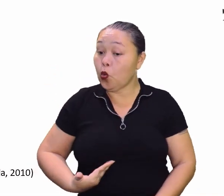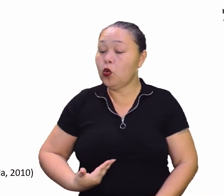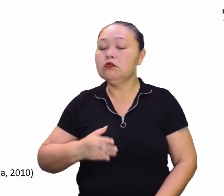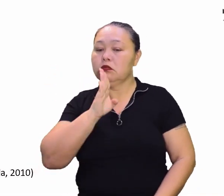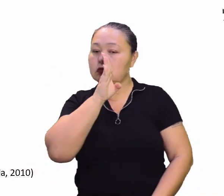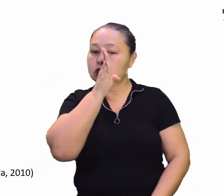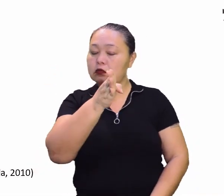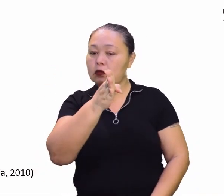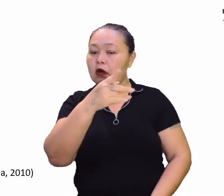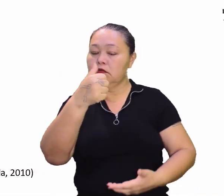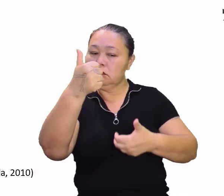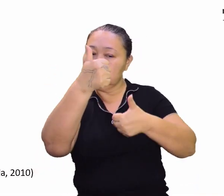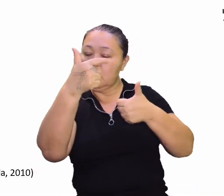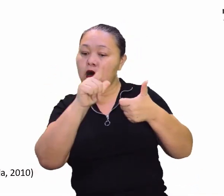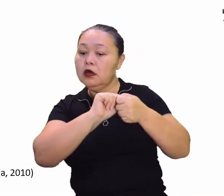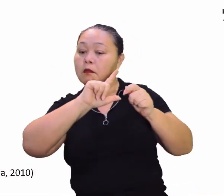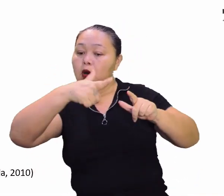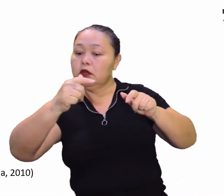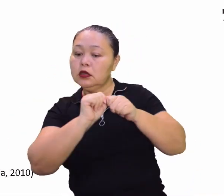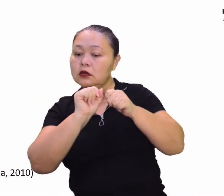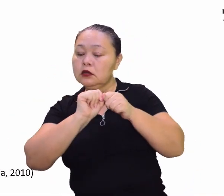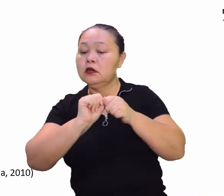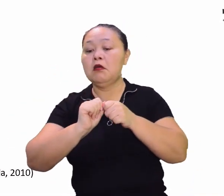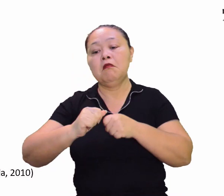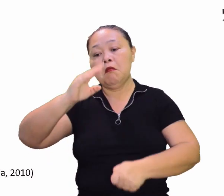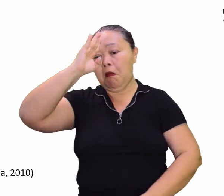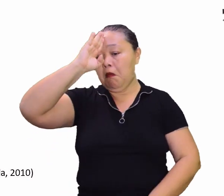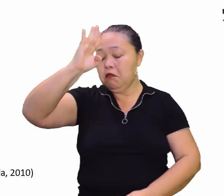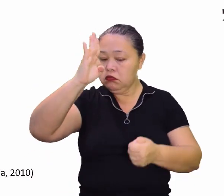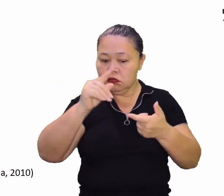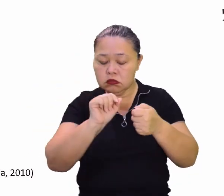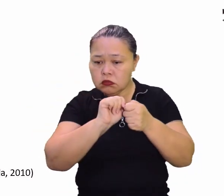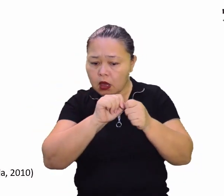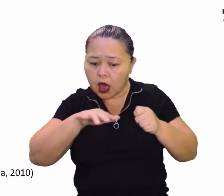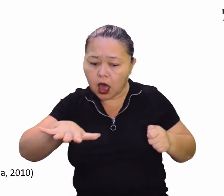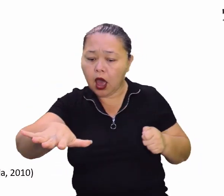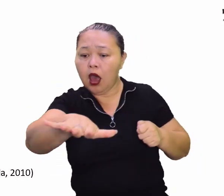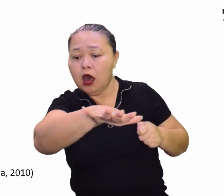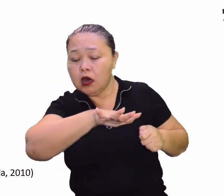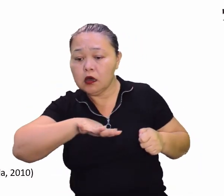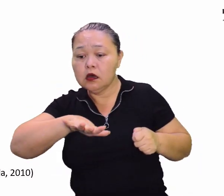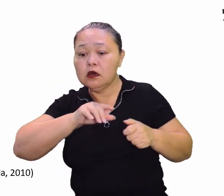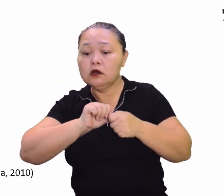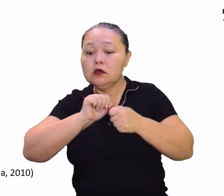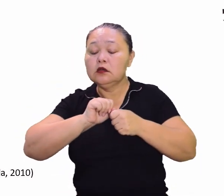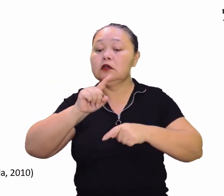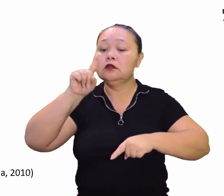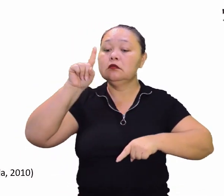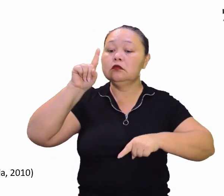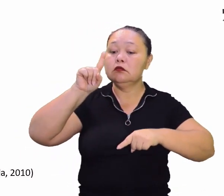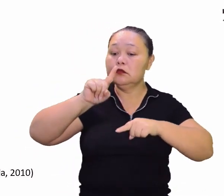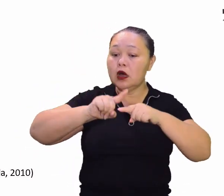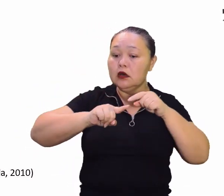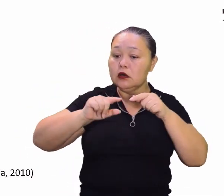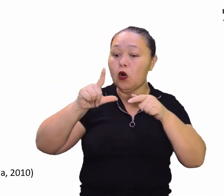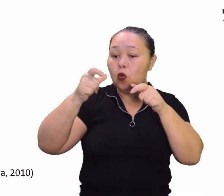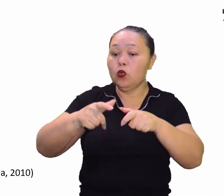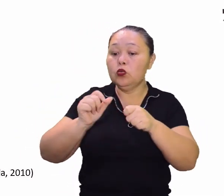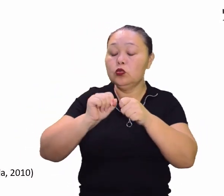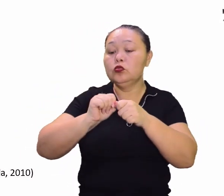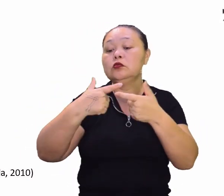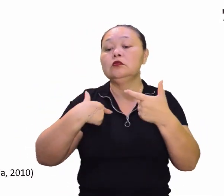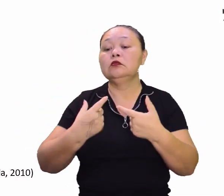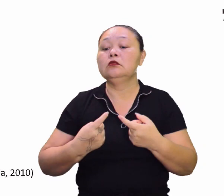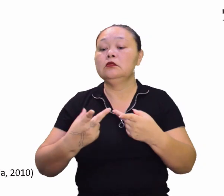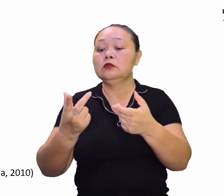priorizou o quê? Essa modernização, principalmente dessas áreas de exportação, as zonas que foram